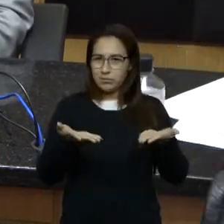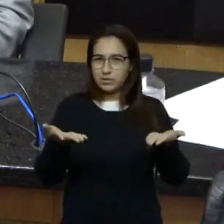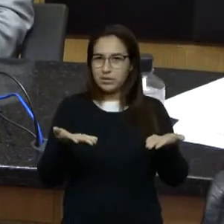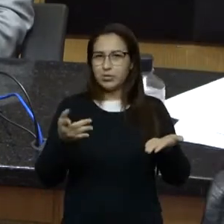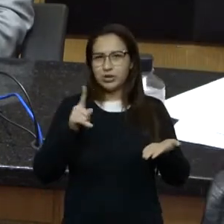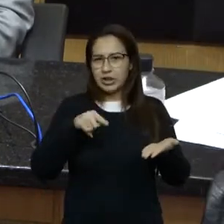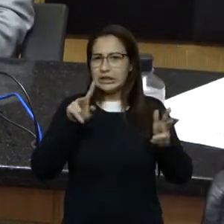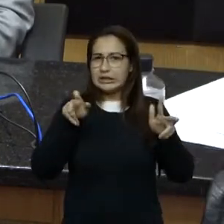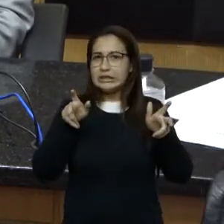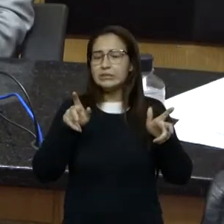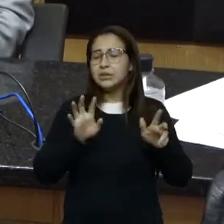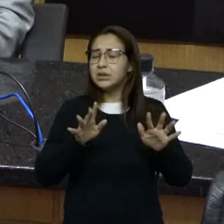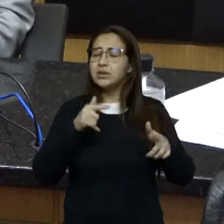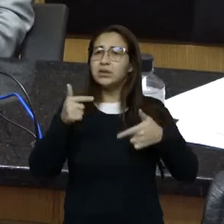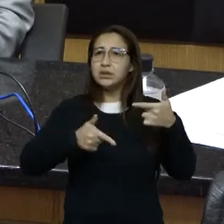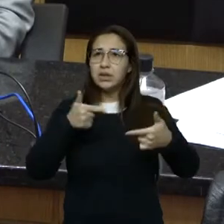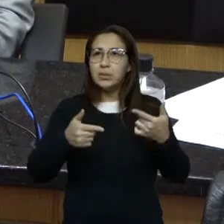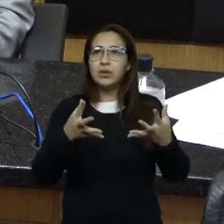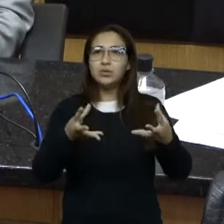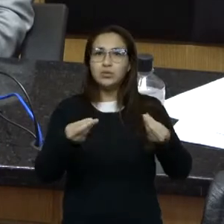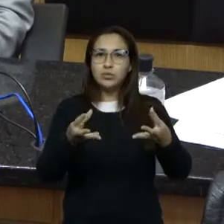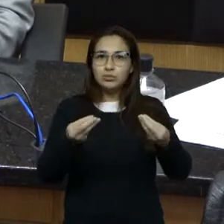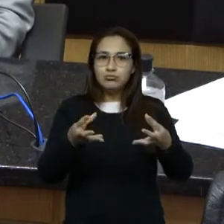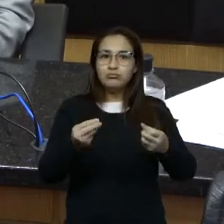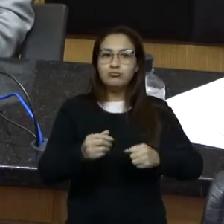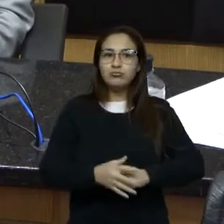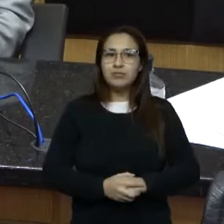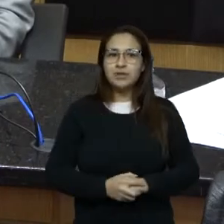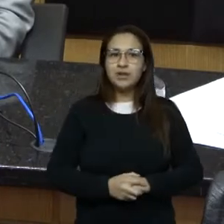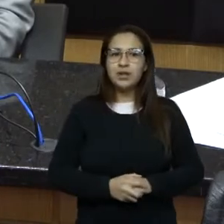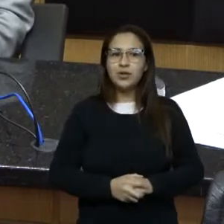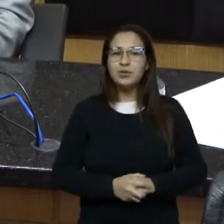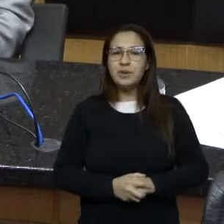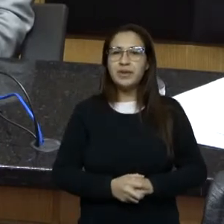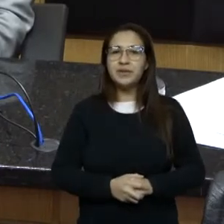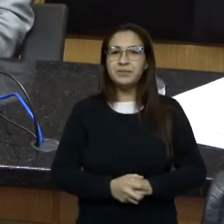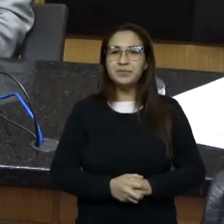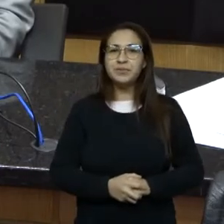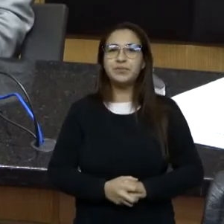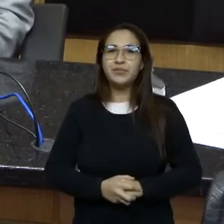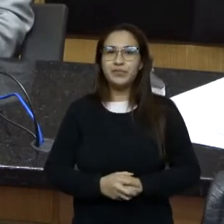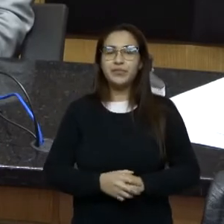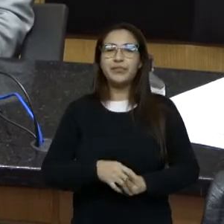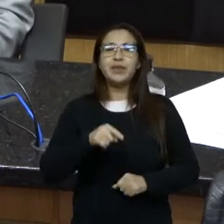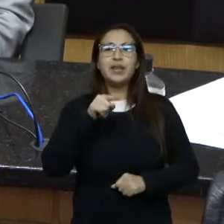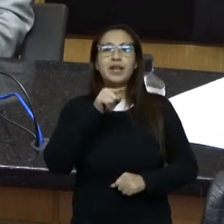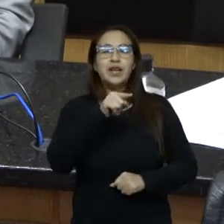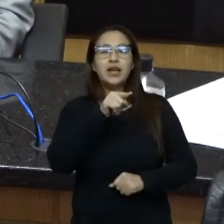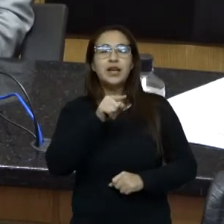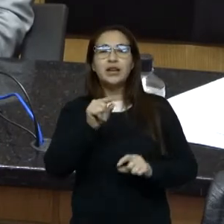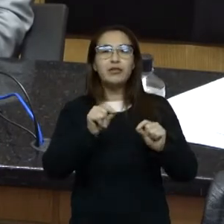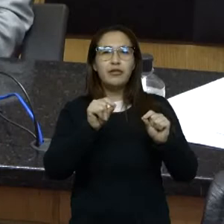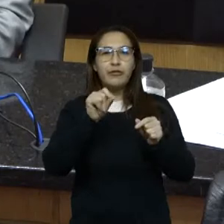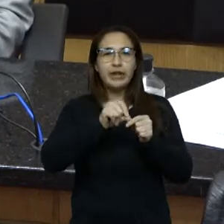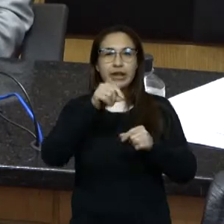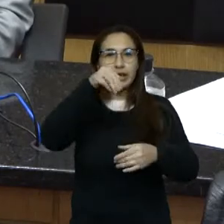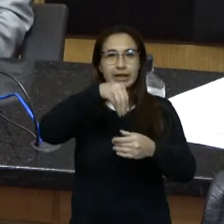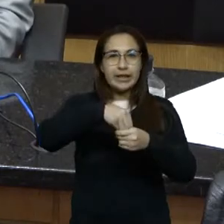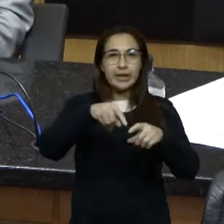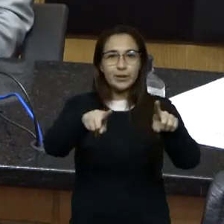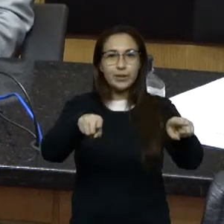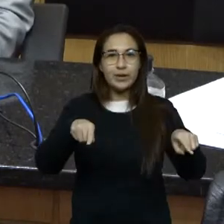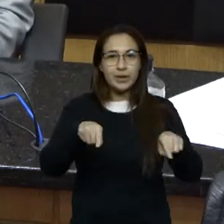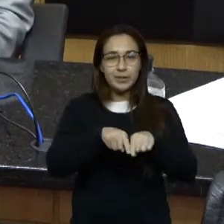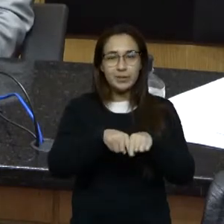e nós trabalhamos muito e já revisão foi feita dentro do gabinete do